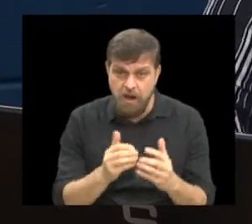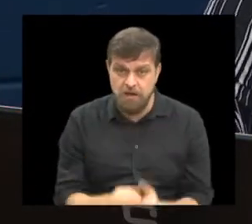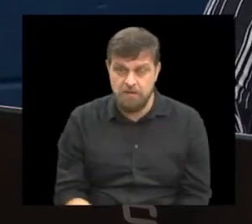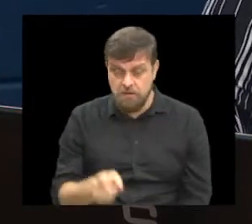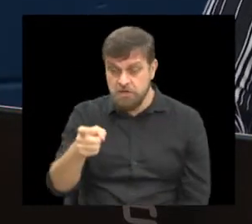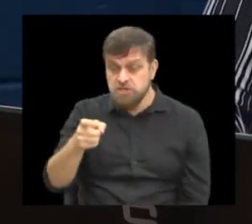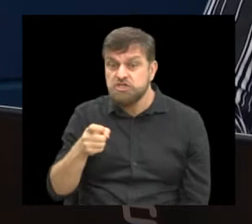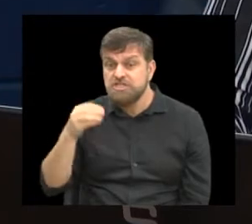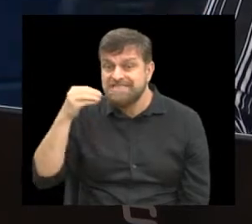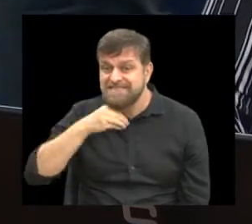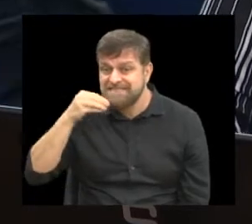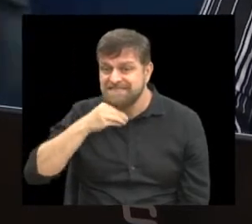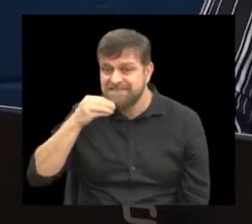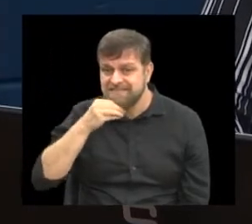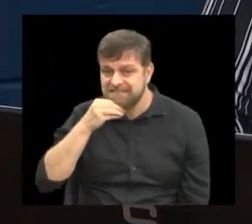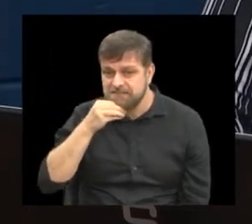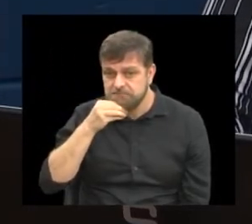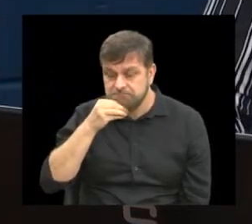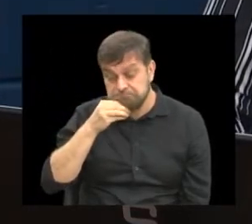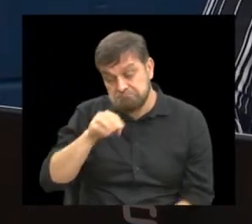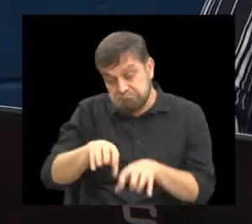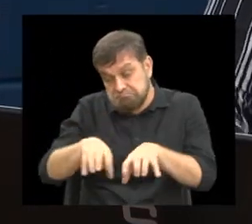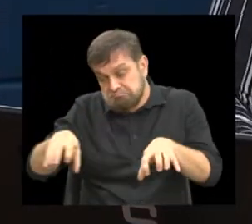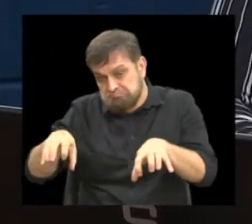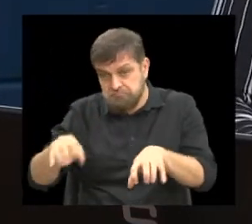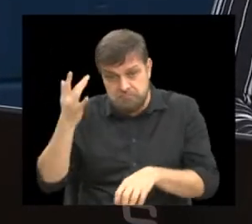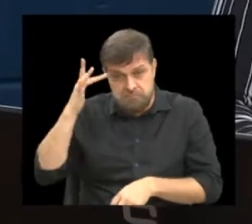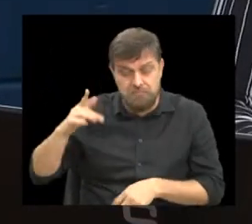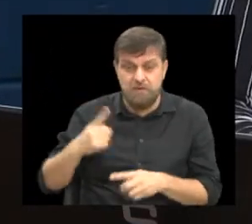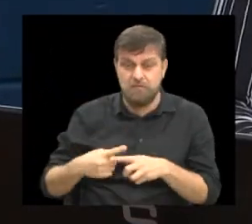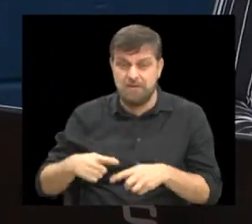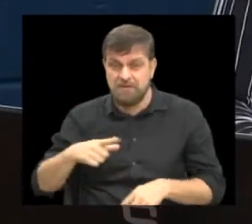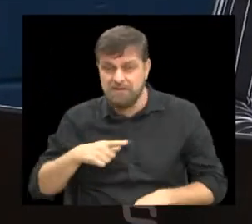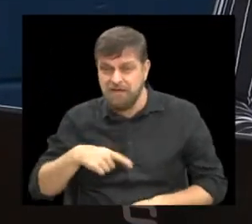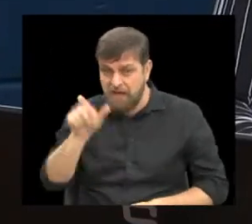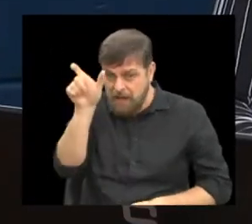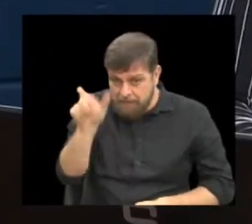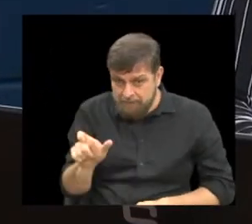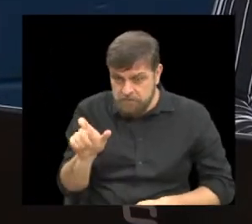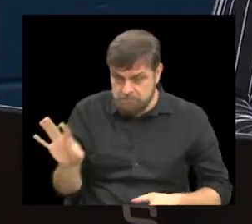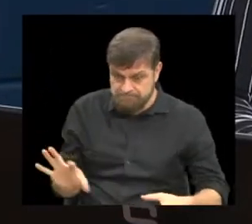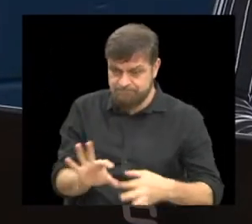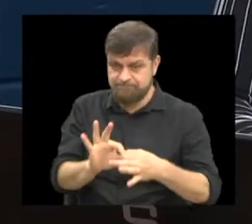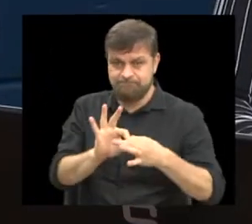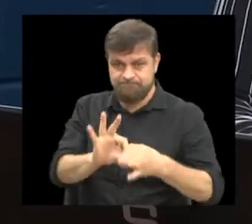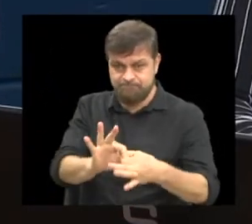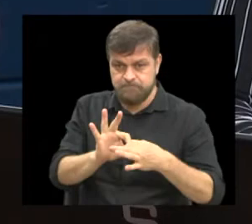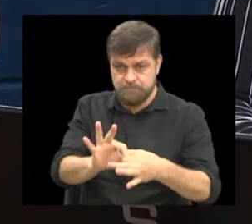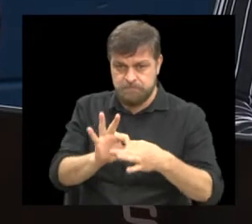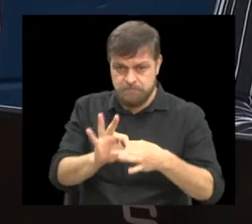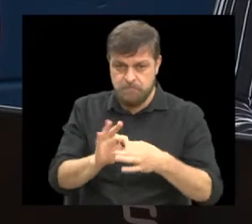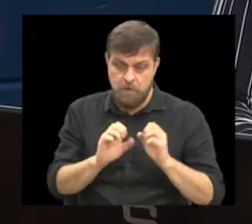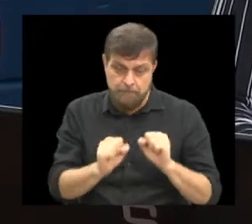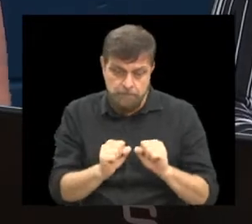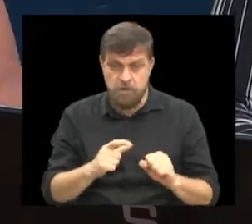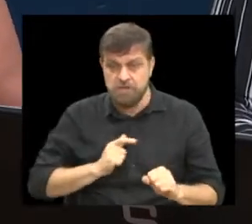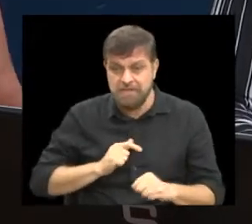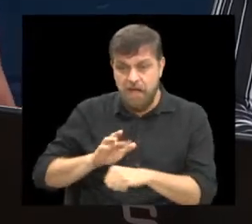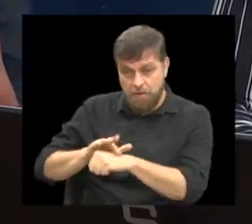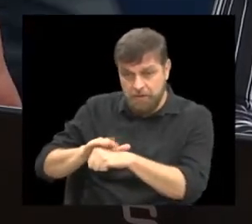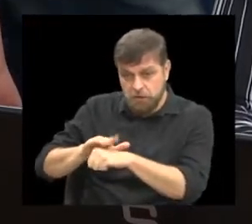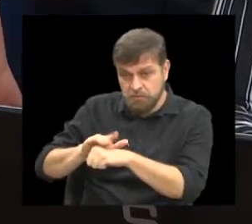só a característica do autismo, porque senão há situações onde as síndromes são associadas. Então, eu posso ter uma